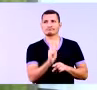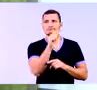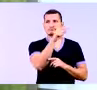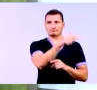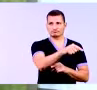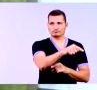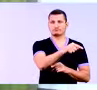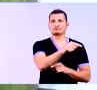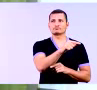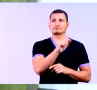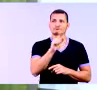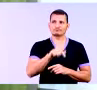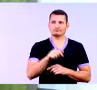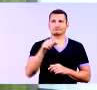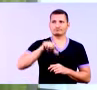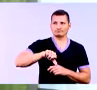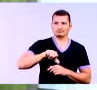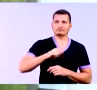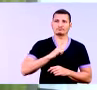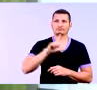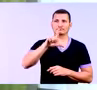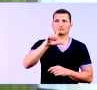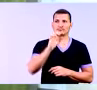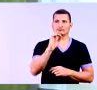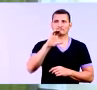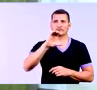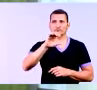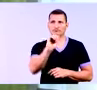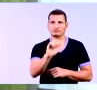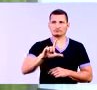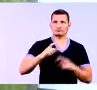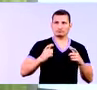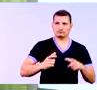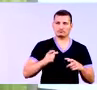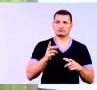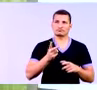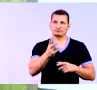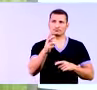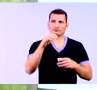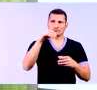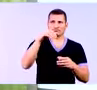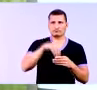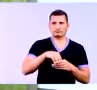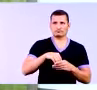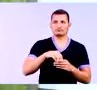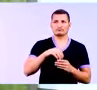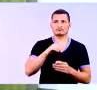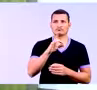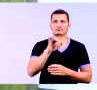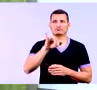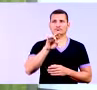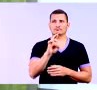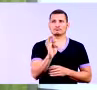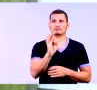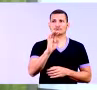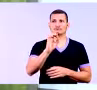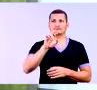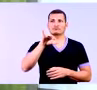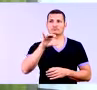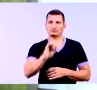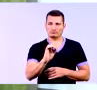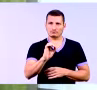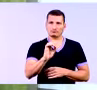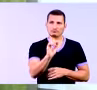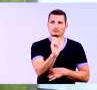essa é a desvantagem, e nós temos o local, que sempre está dentro do diretório da aplicação, que